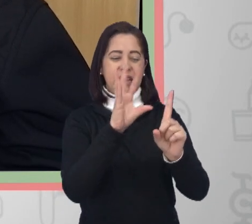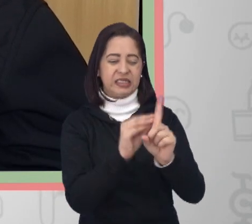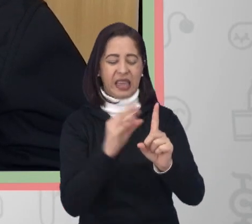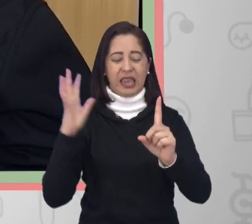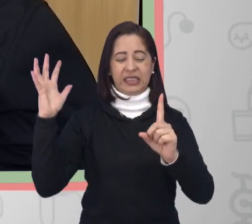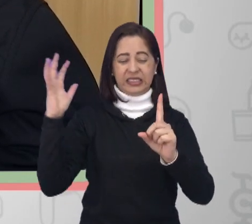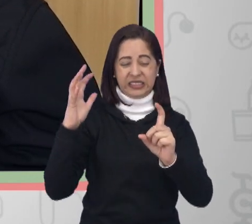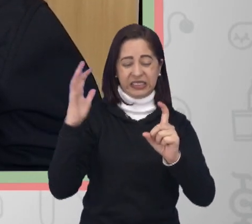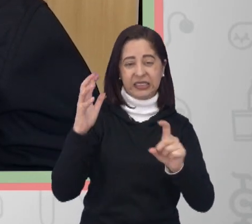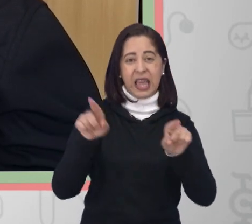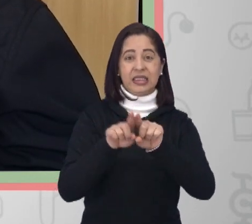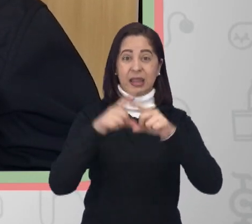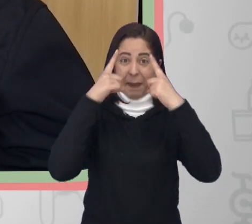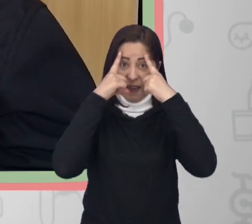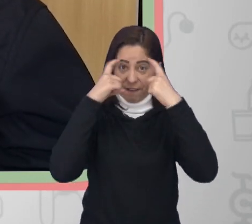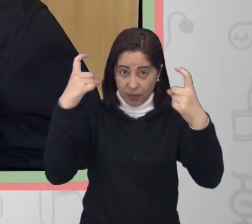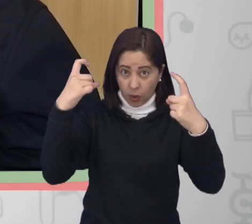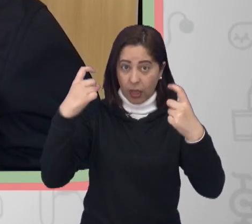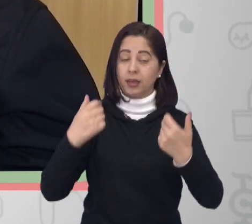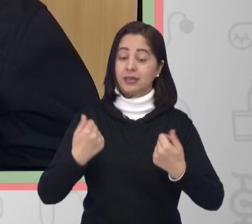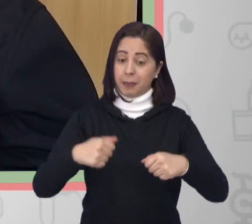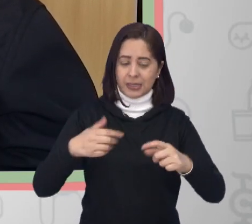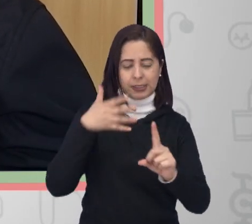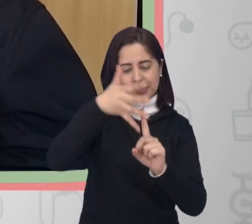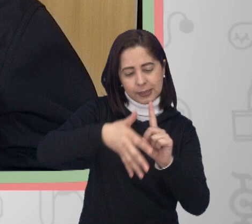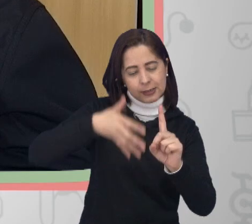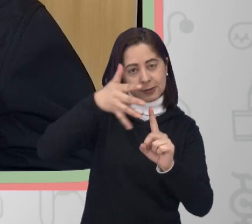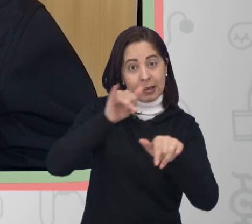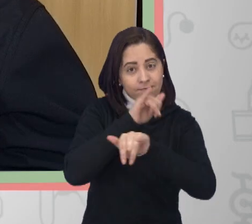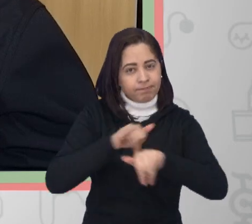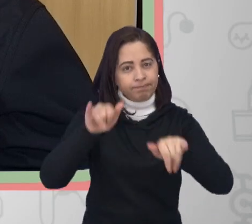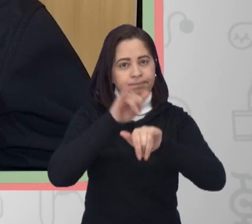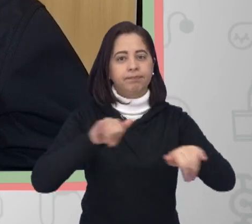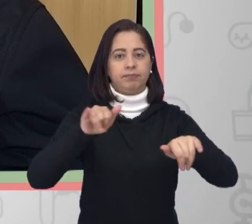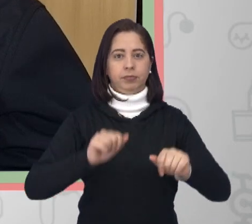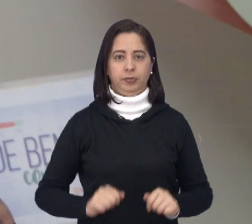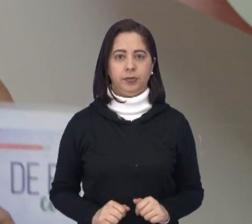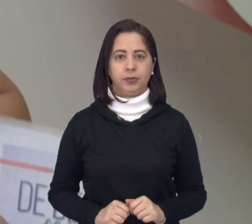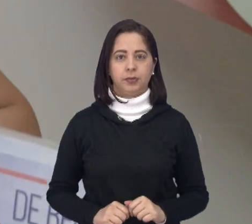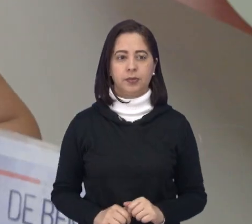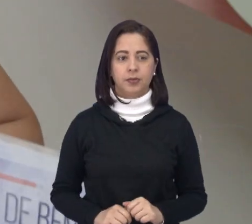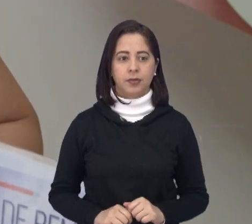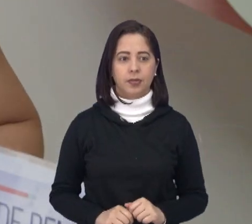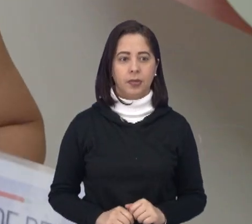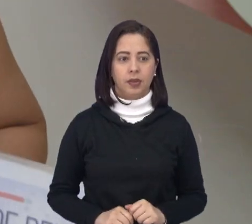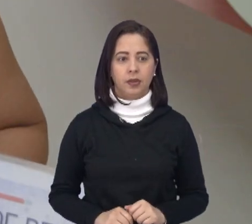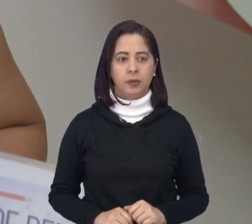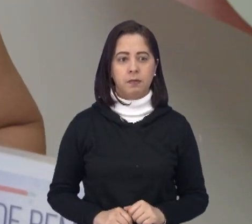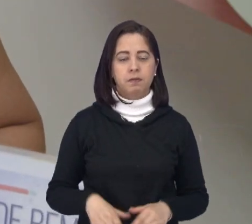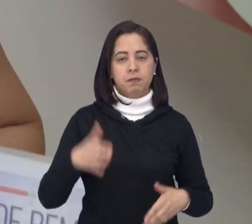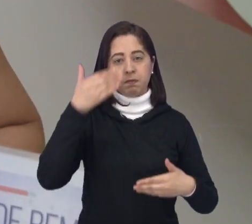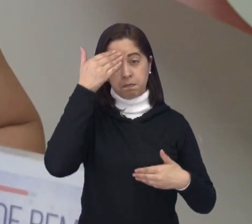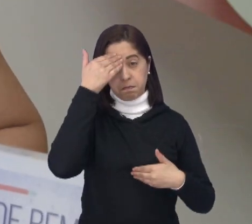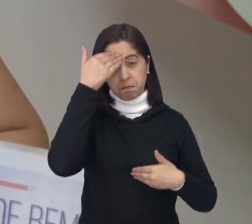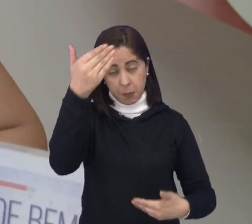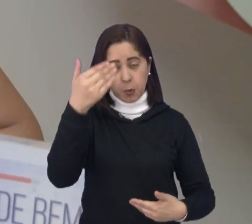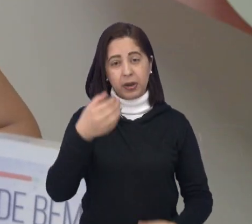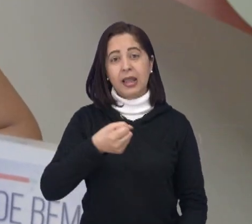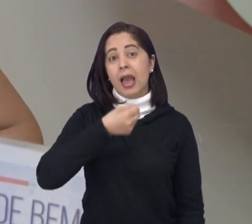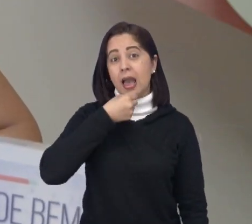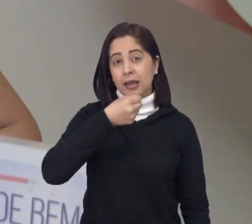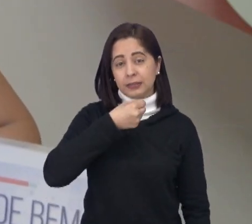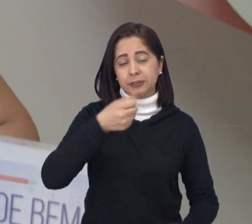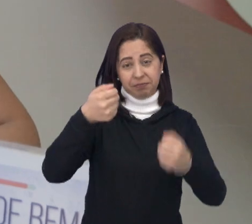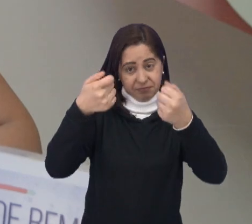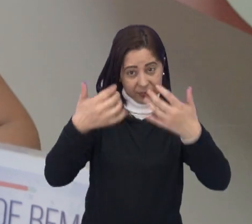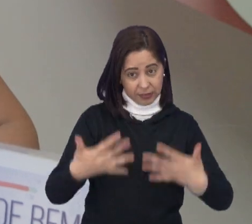assédio sexual e outros tipos de violência no trabalho. Muito obrigada, Douglas, pelas